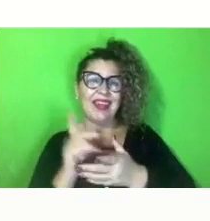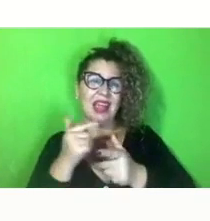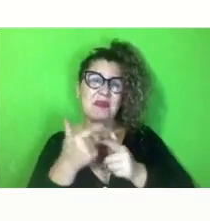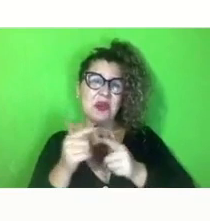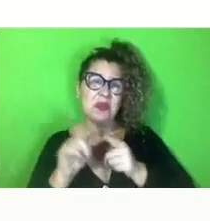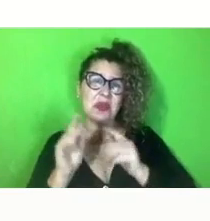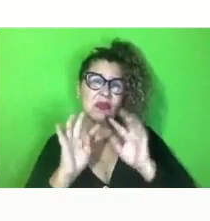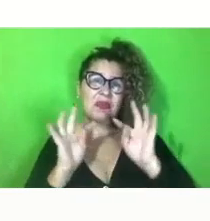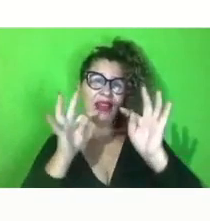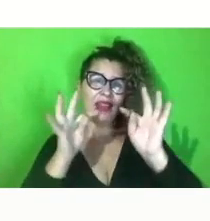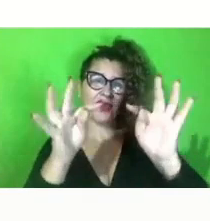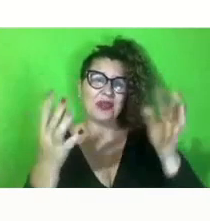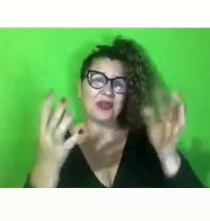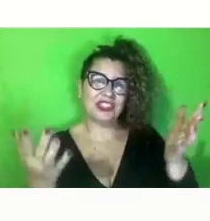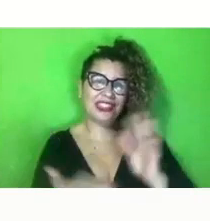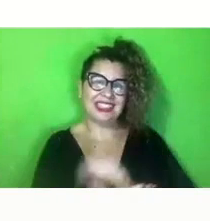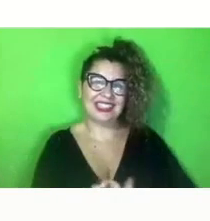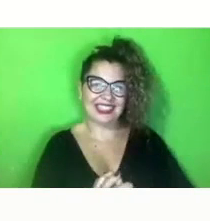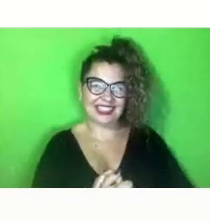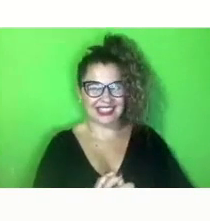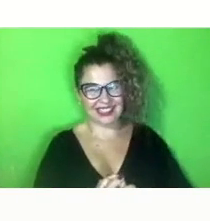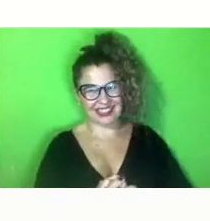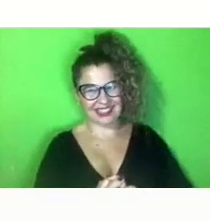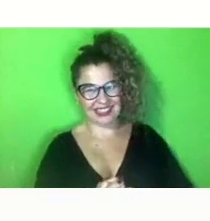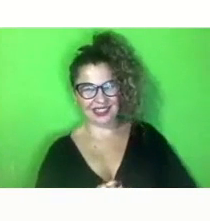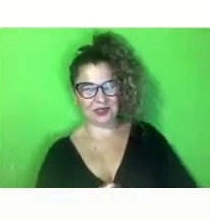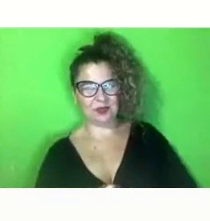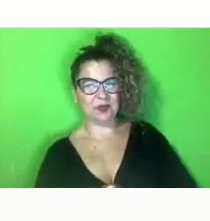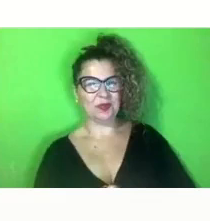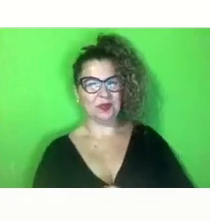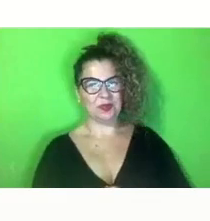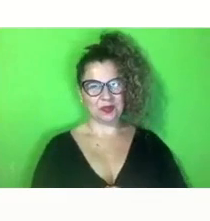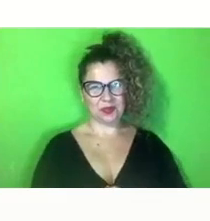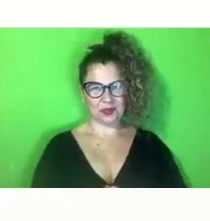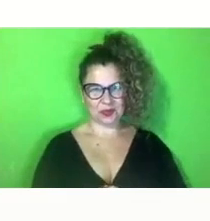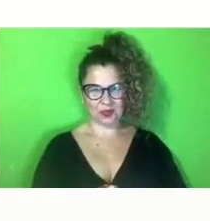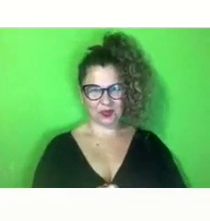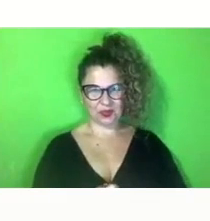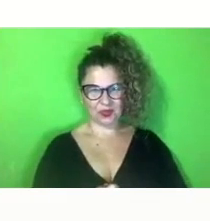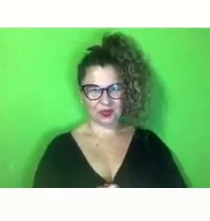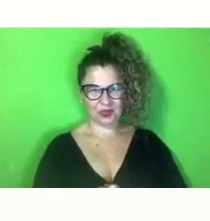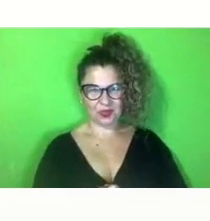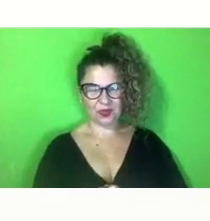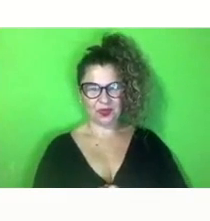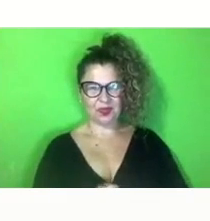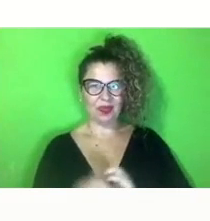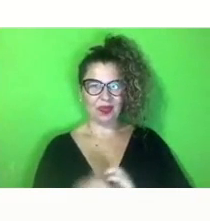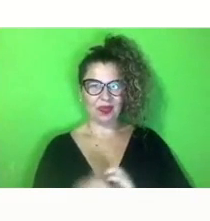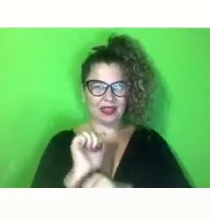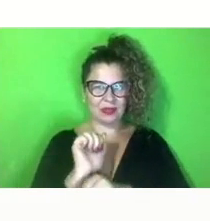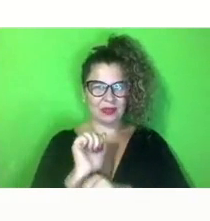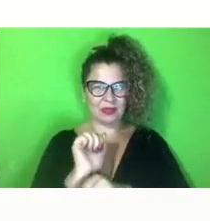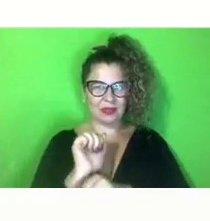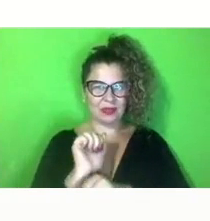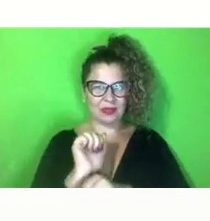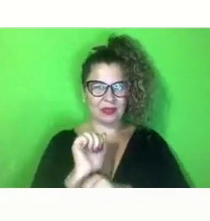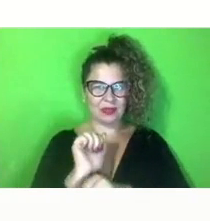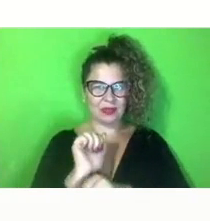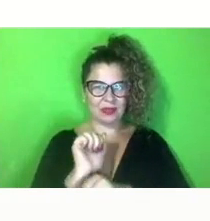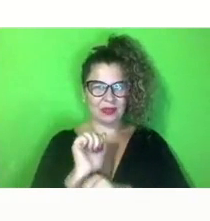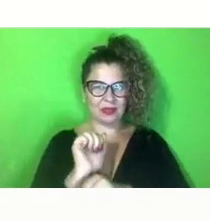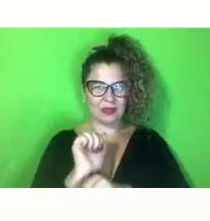Exatamente, a tecnologia aí. O Sebastião Júnior está voltando aí, só um minuto. Ele fez a